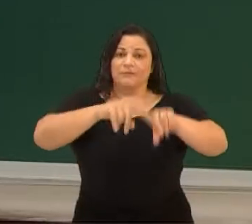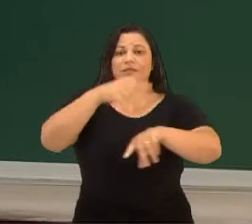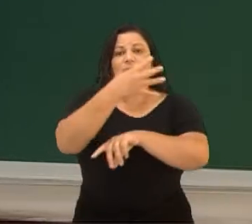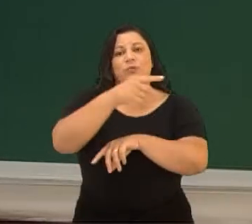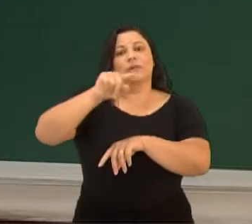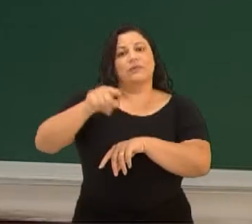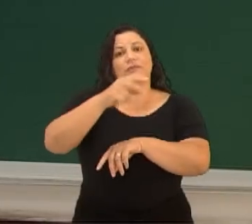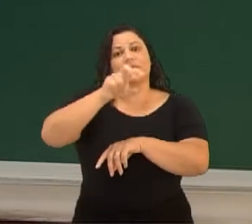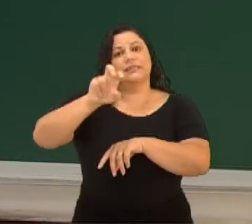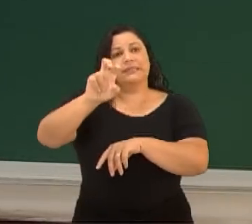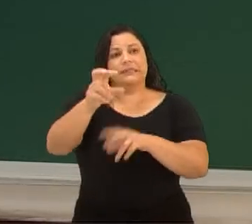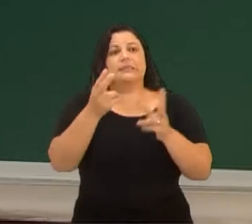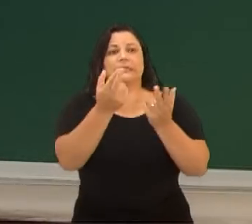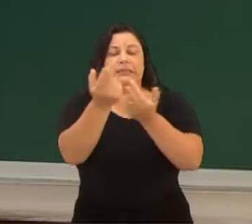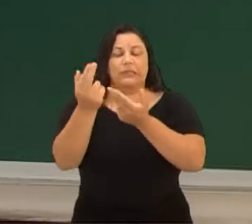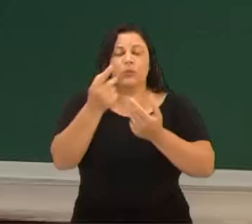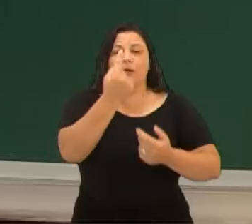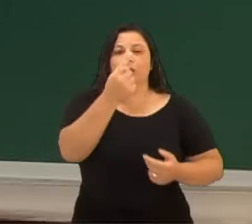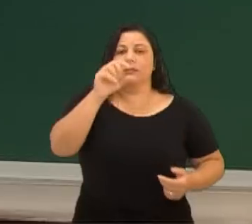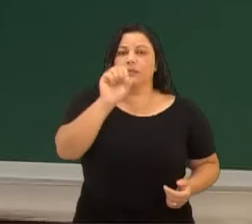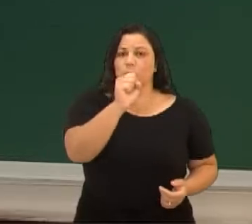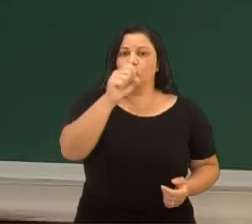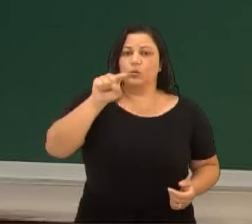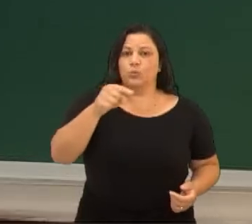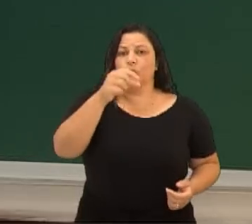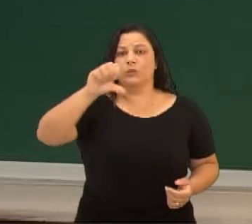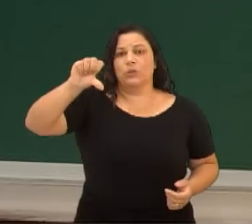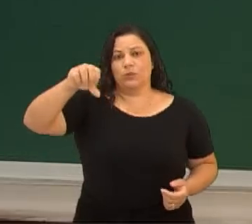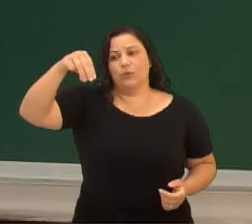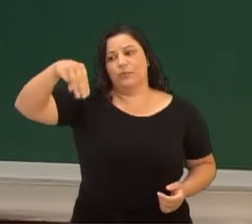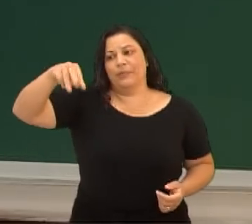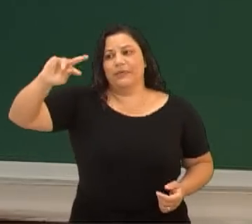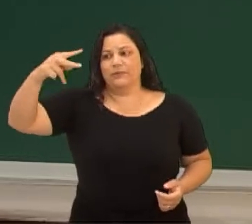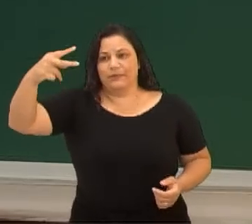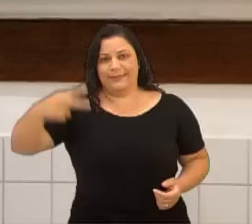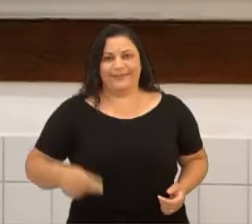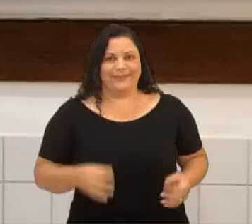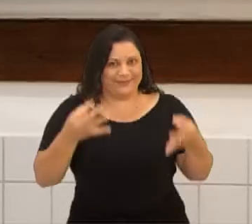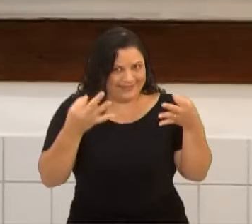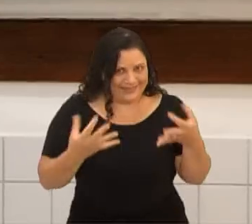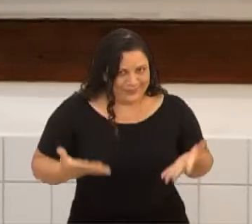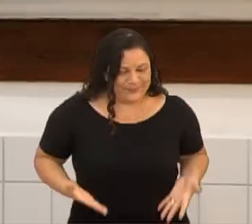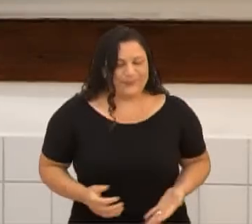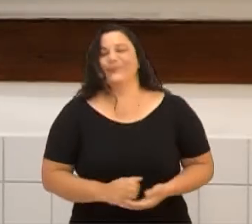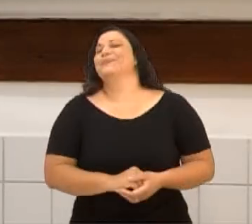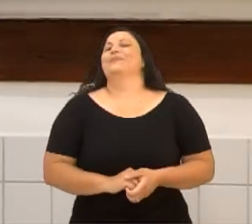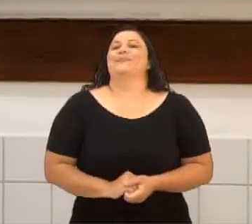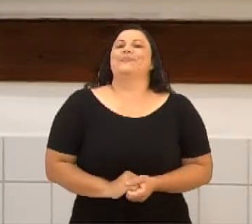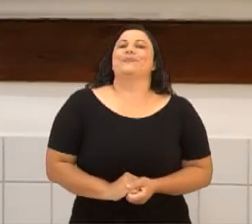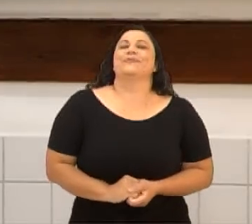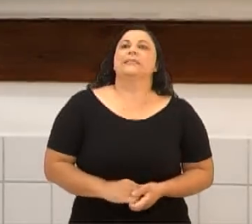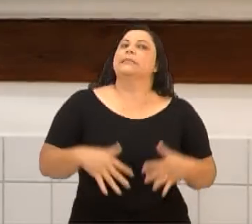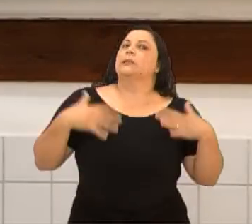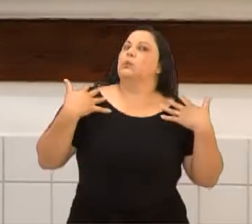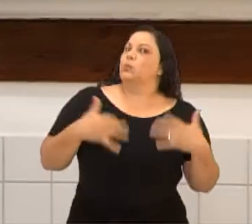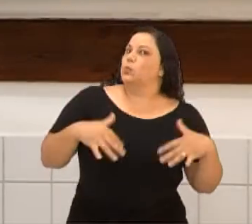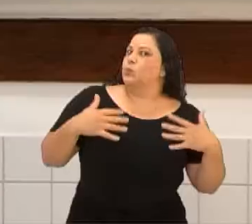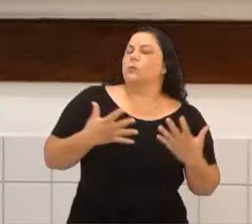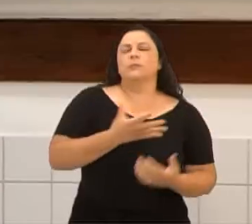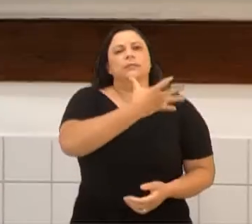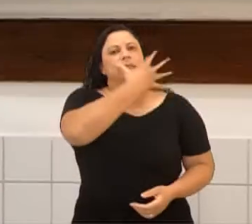a 18,9 metros quadrados. Certinho? Prof do céu, eu